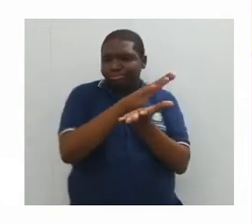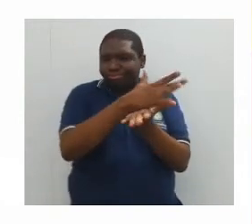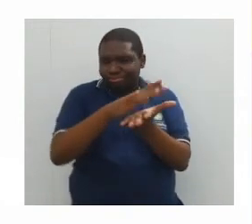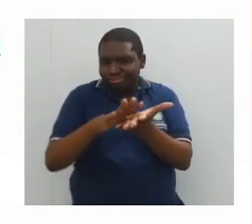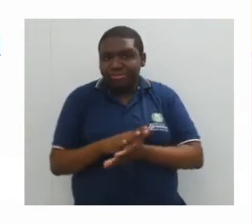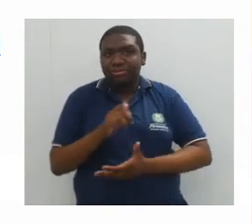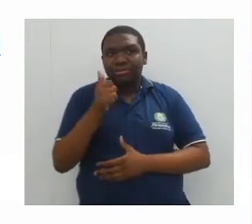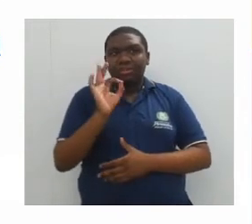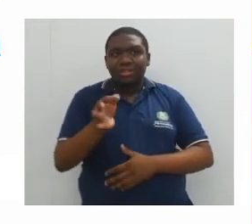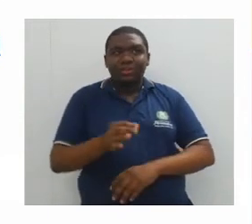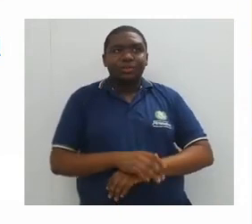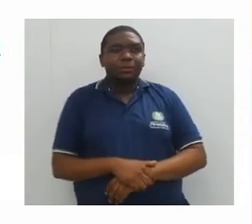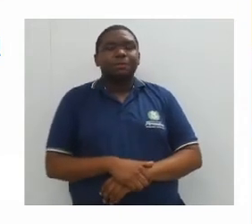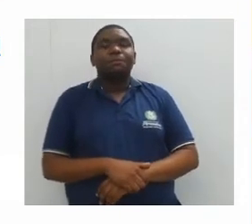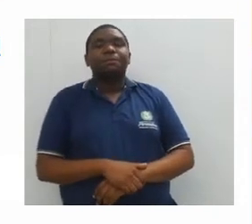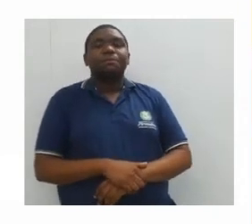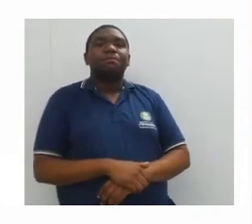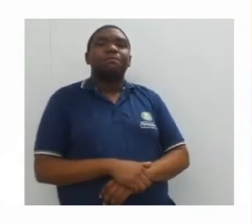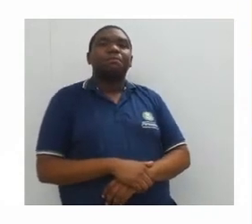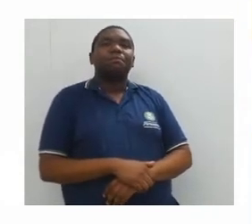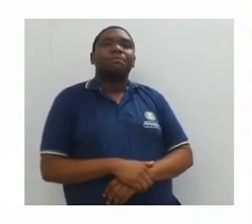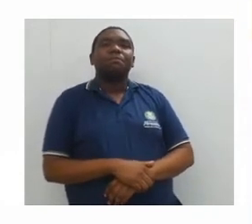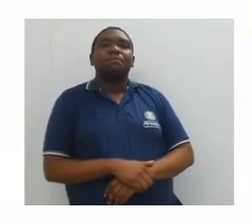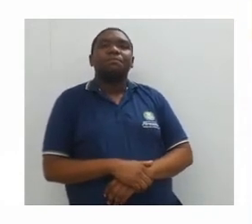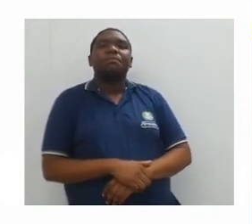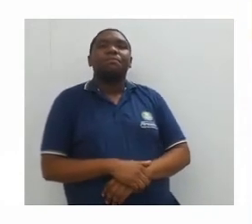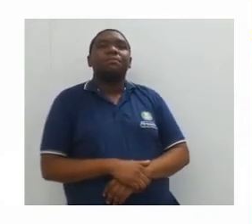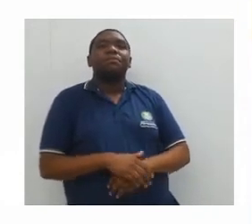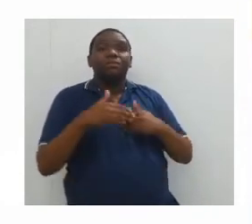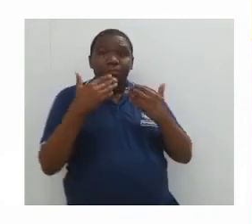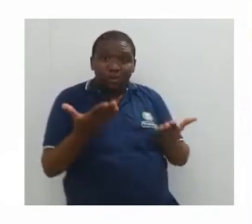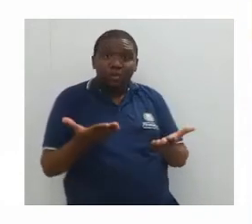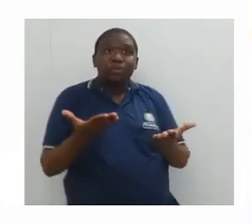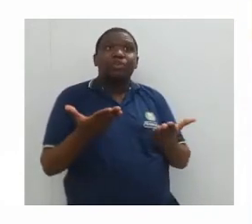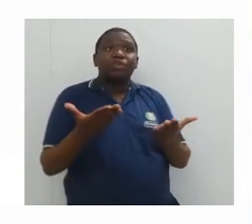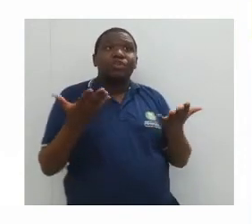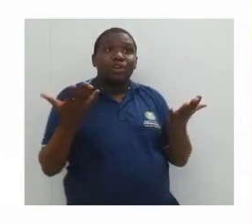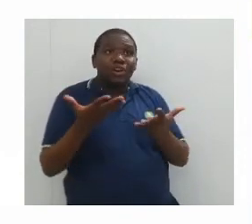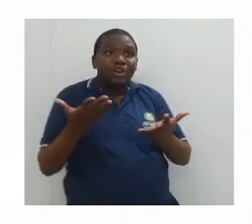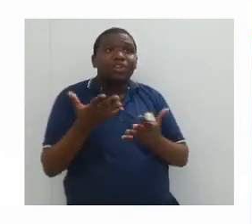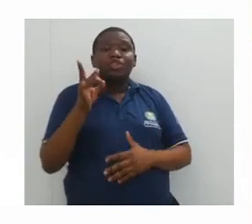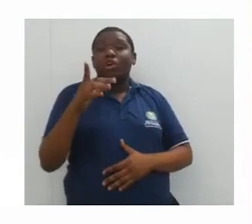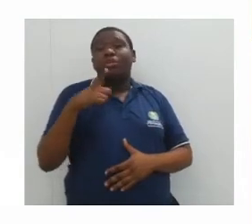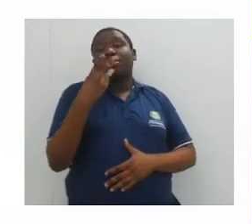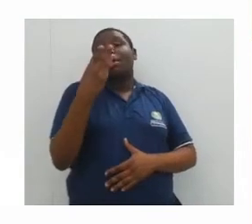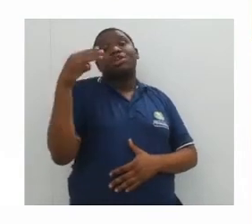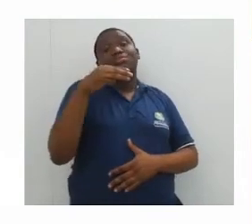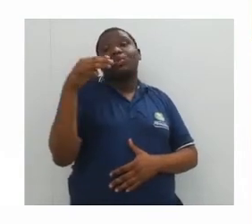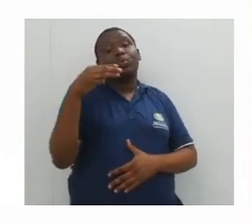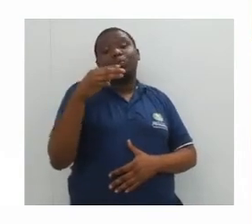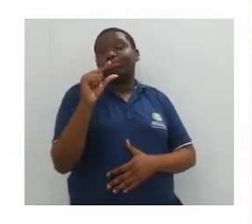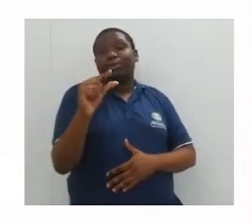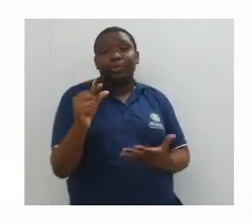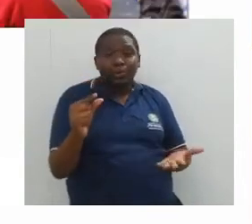isso? E aí, gente, vamos fazer da revisão da gente, que a gente só tem 3 minutos, eu acho,